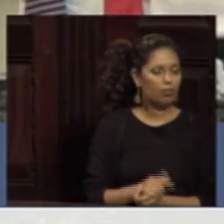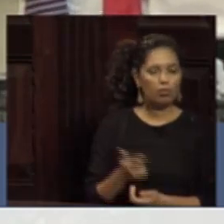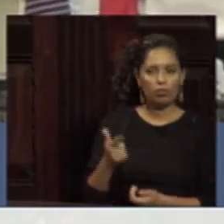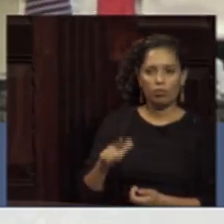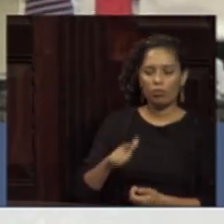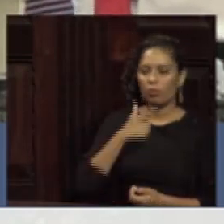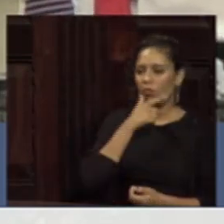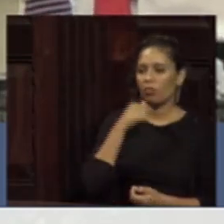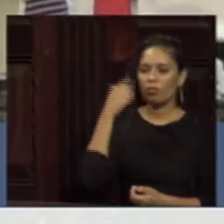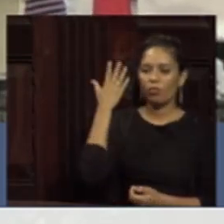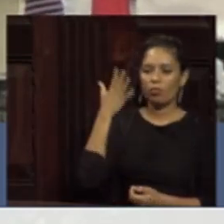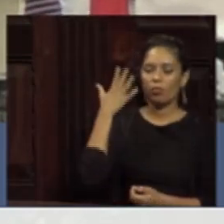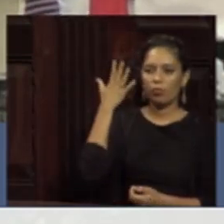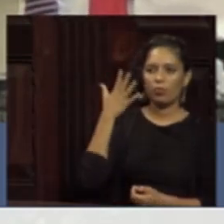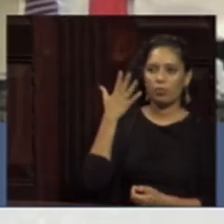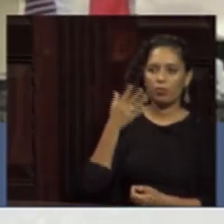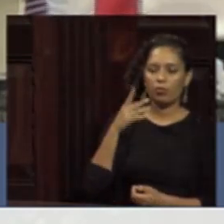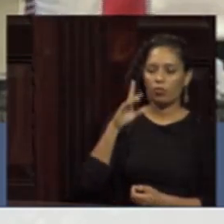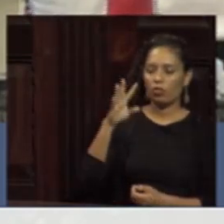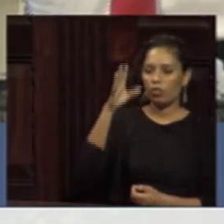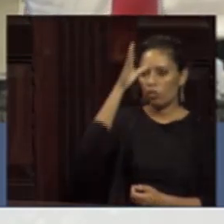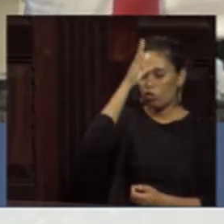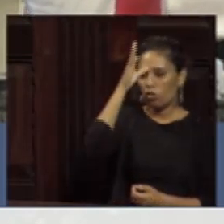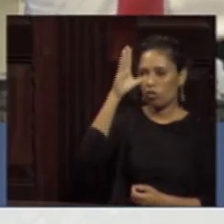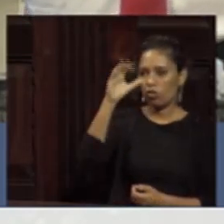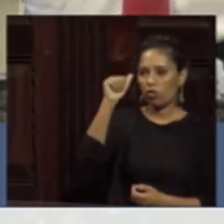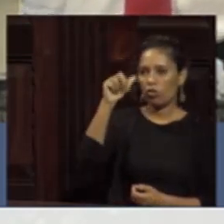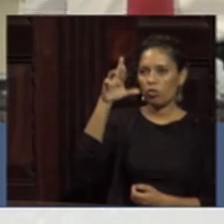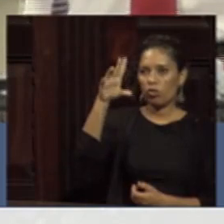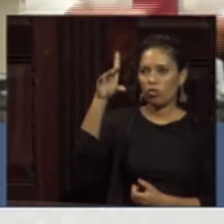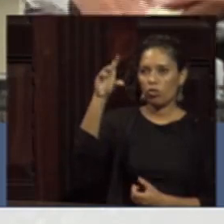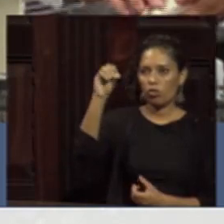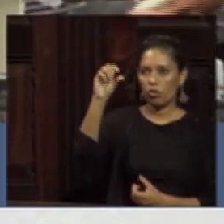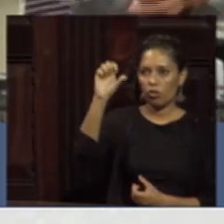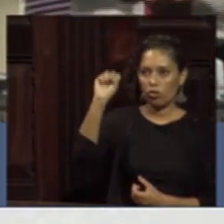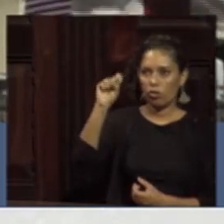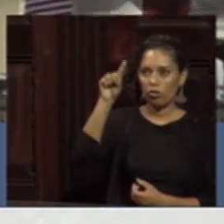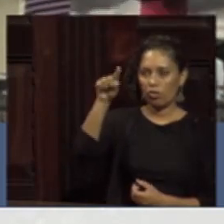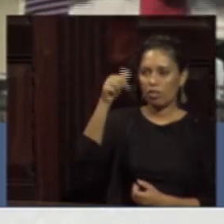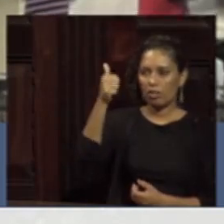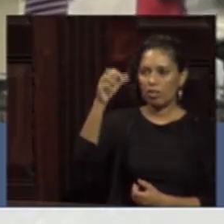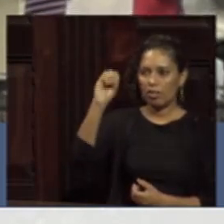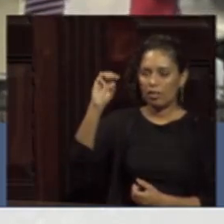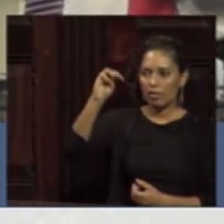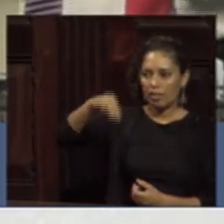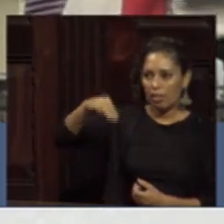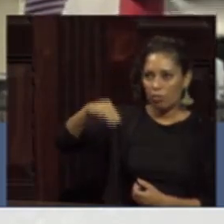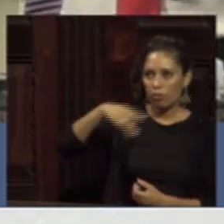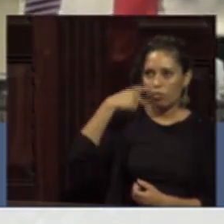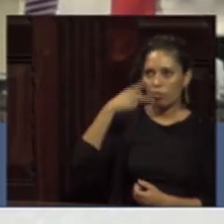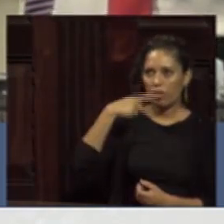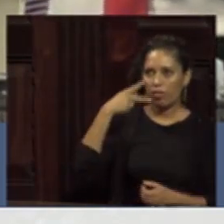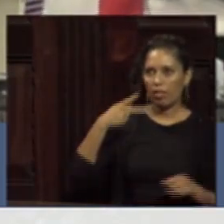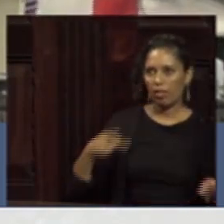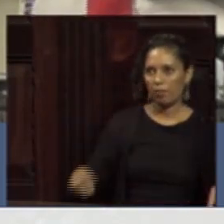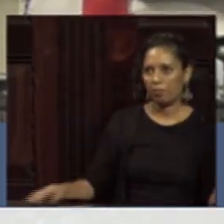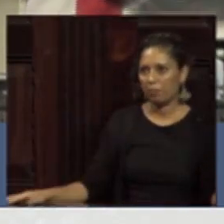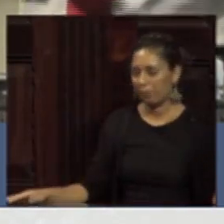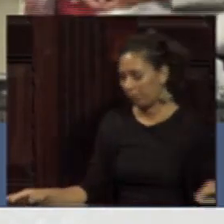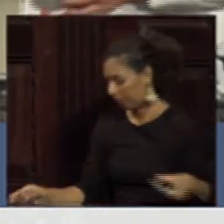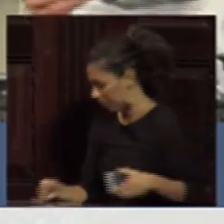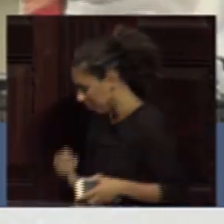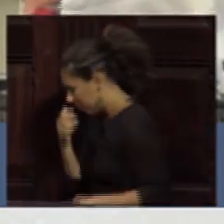Próximo orador escrito, deputado Tio Carlos. Vossa Excelência dispõe de 10 minutos, regimental. Obrigada, companheira